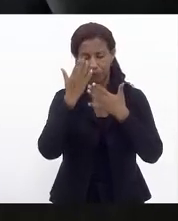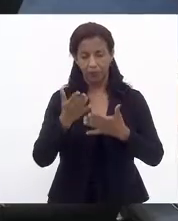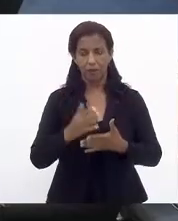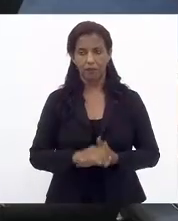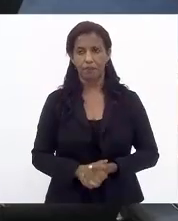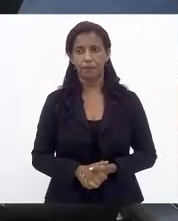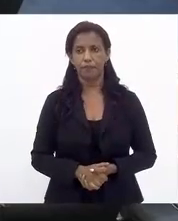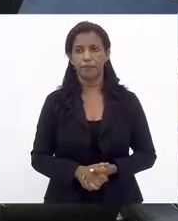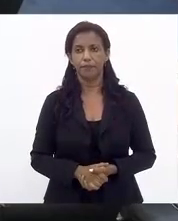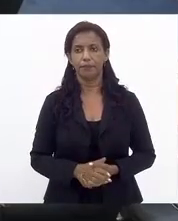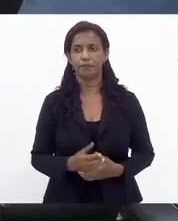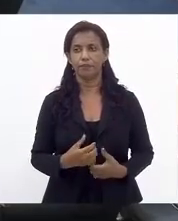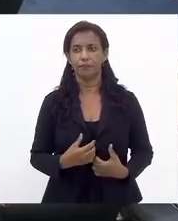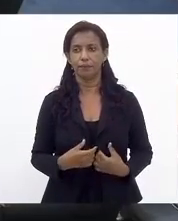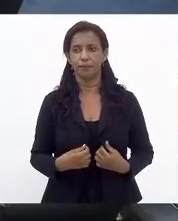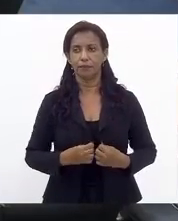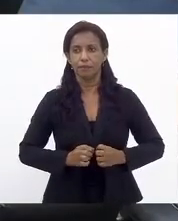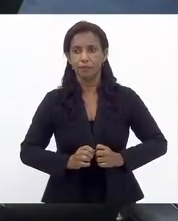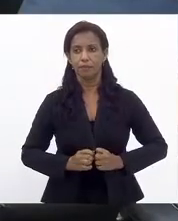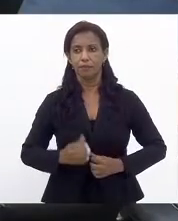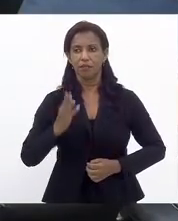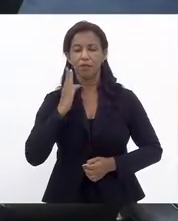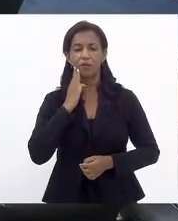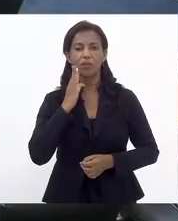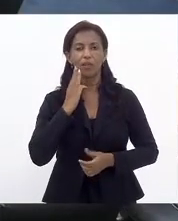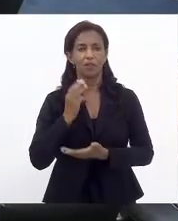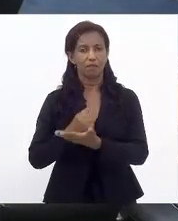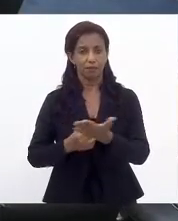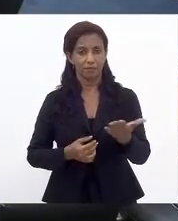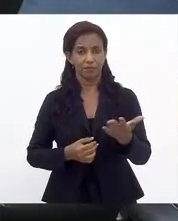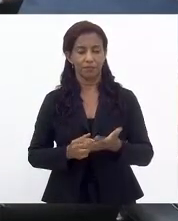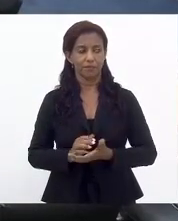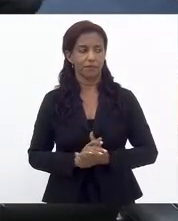presente o passo a palavra de Pedro valdec